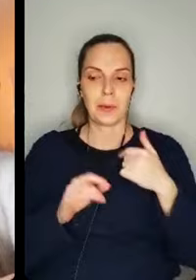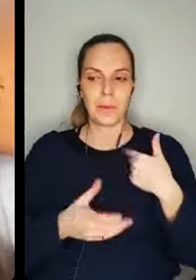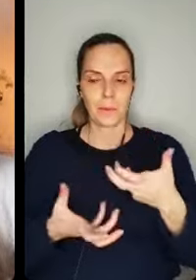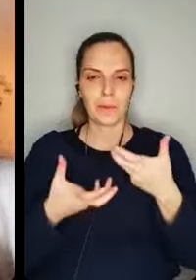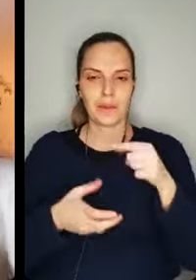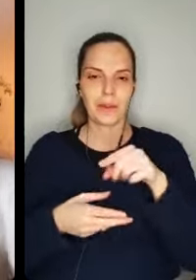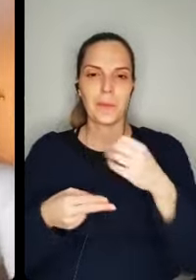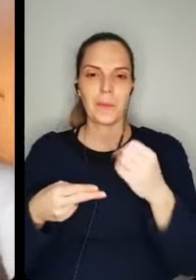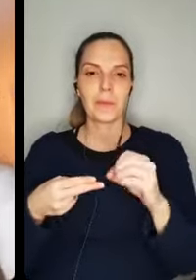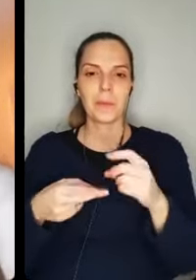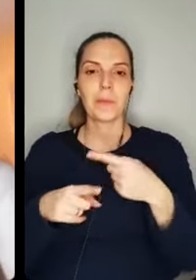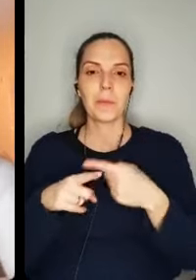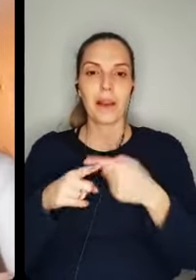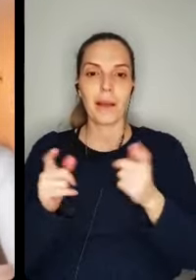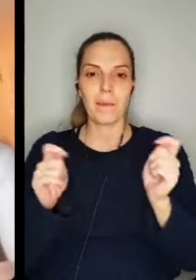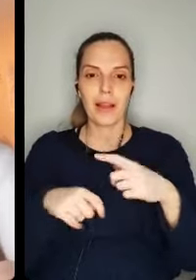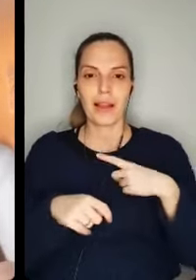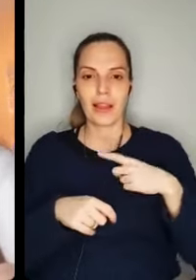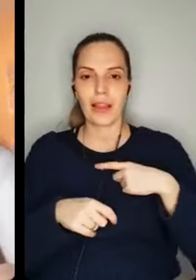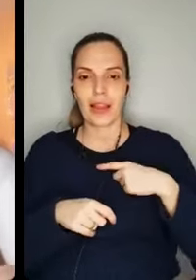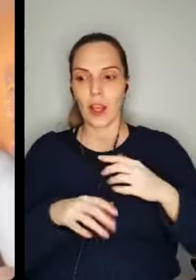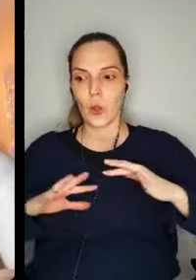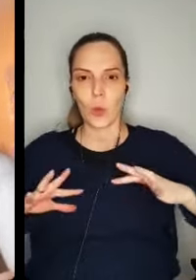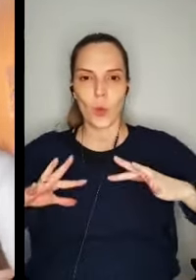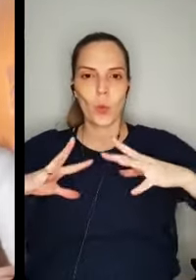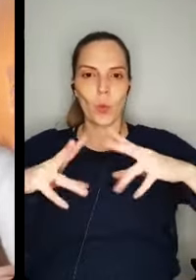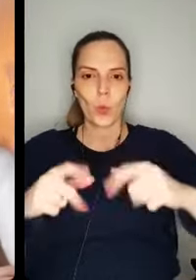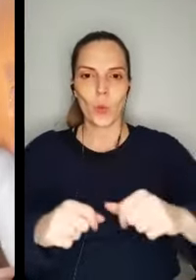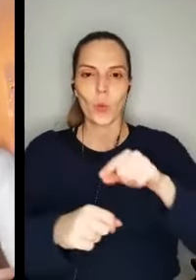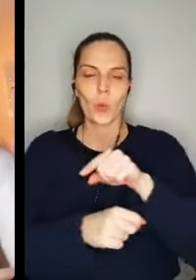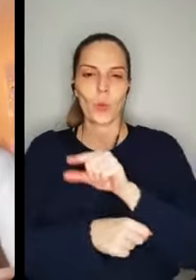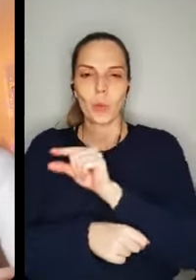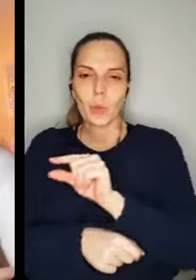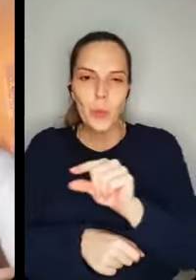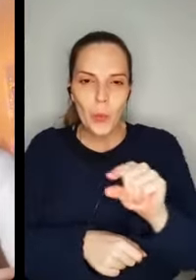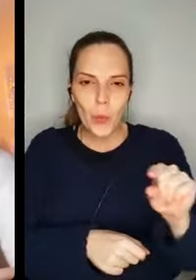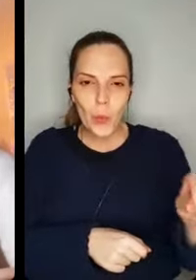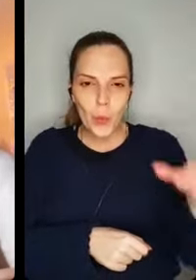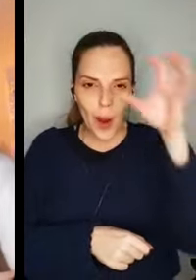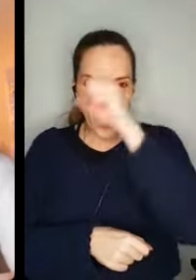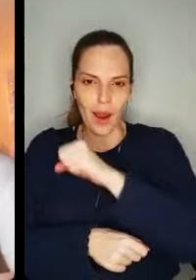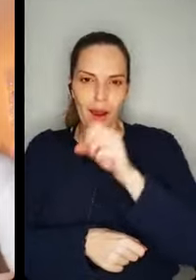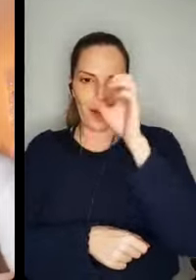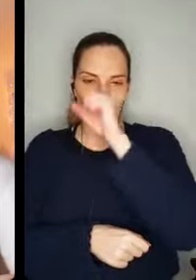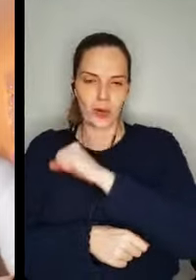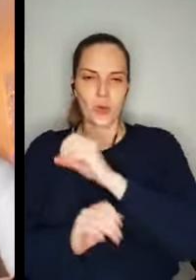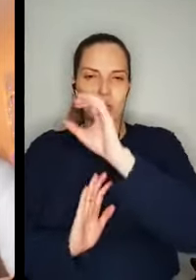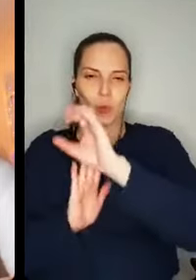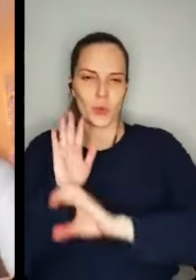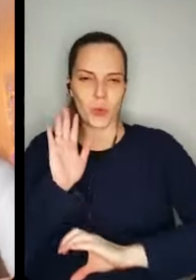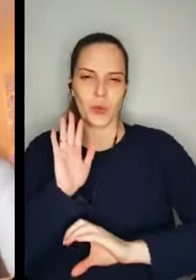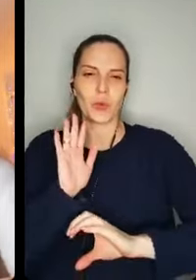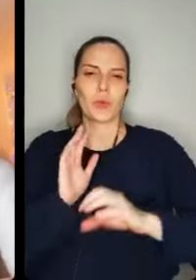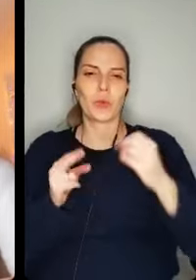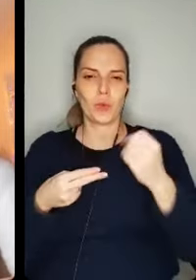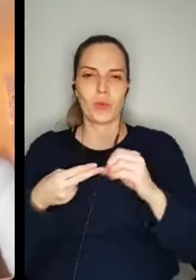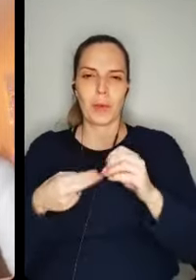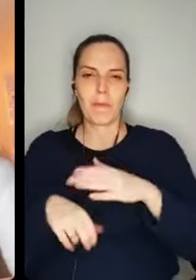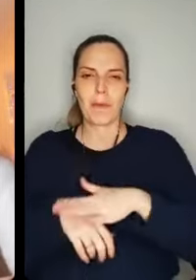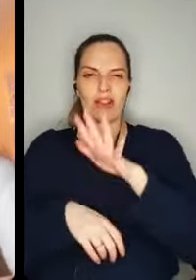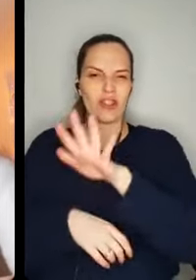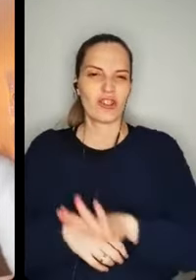um pouco de tudo, né? Eu acho que o curso do currículo da UFSPA é um dos mais gerais, assim. Eu acho que a